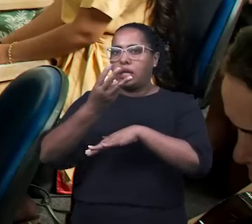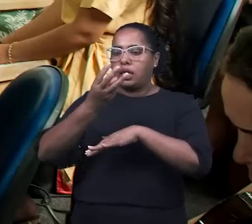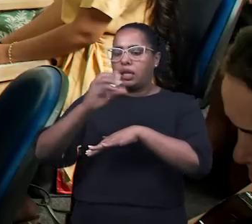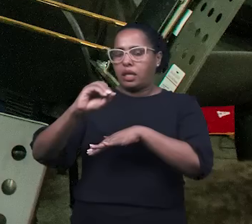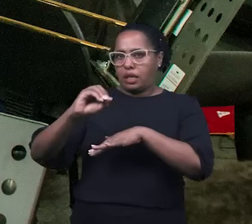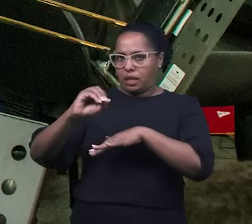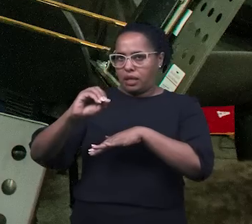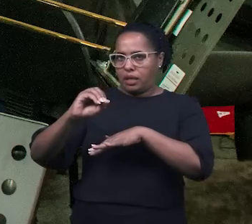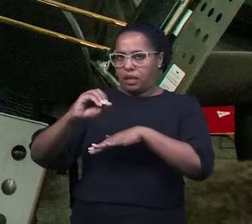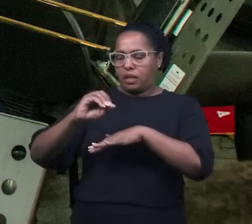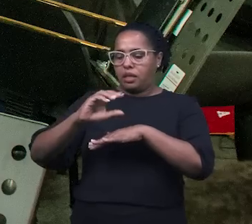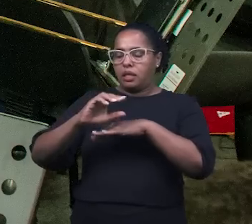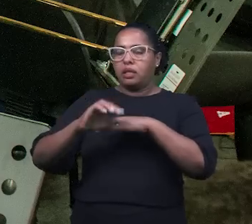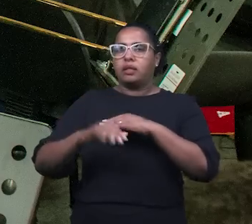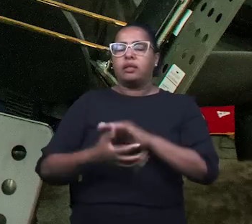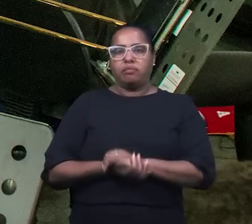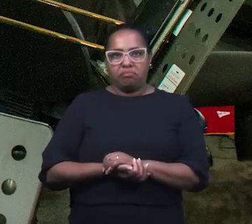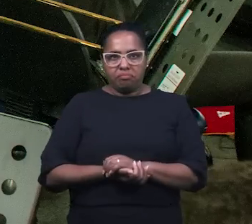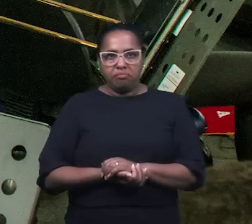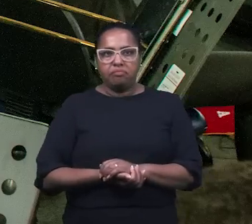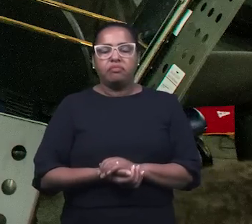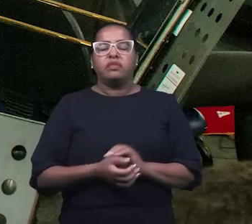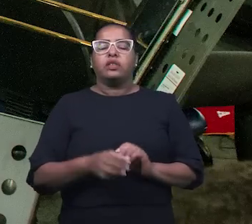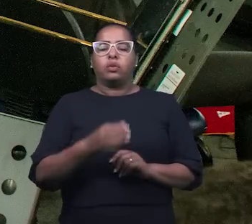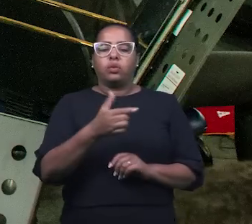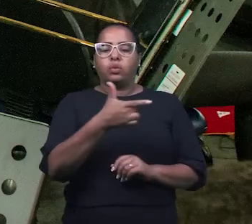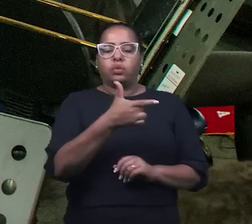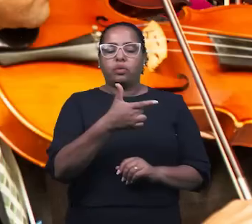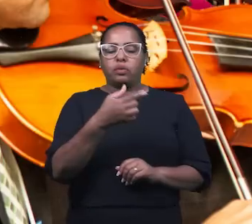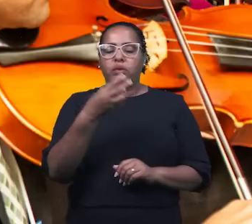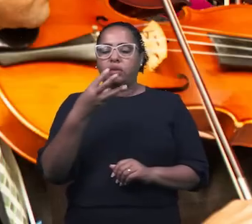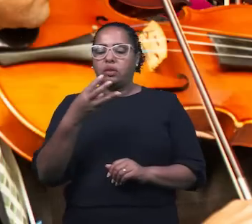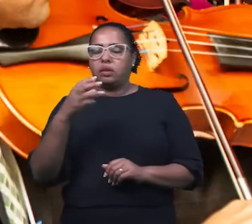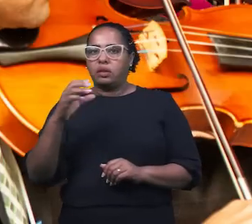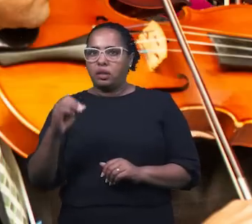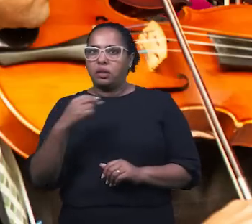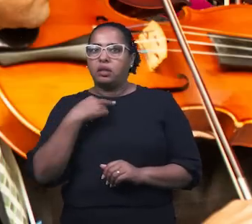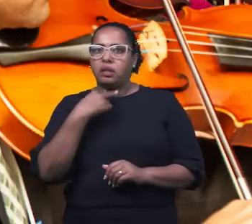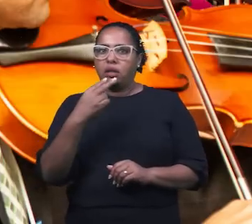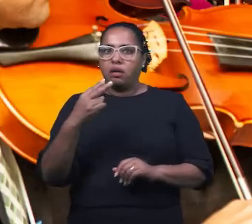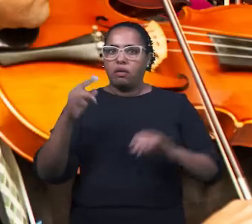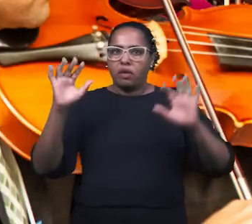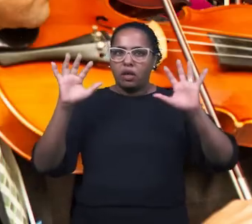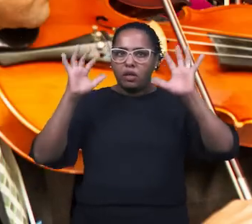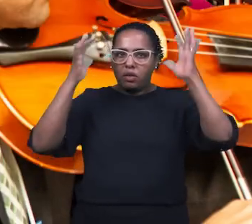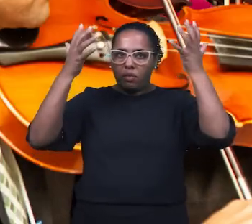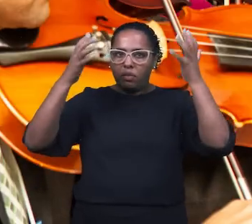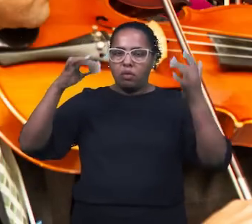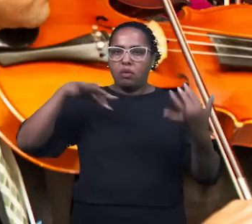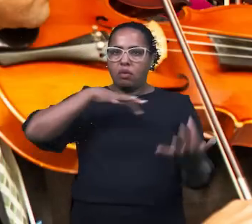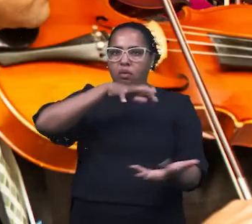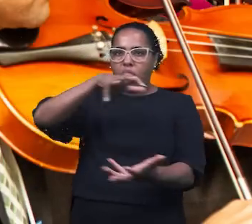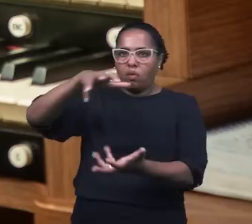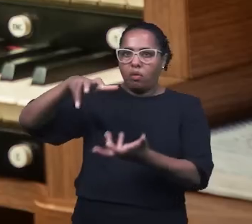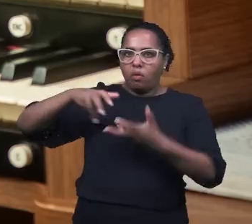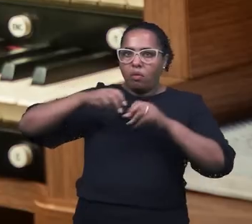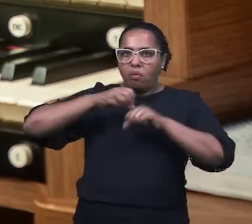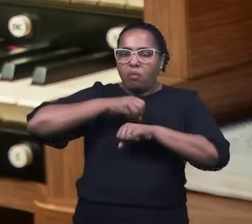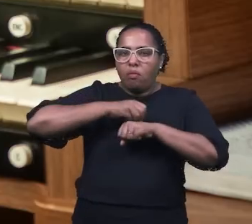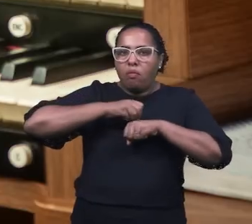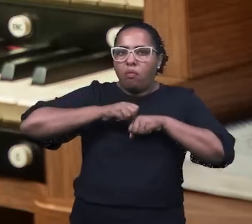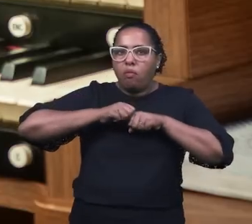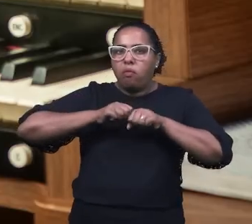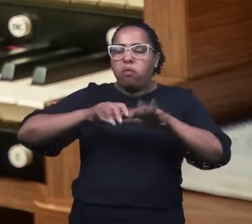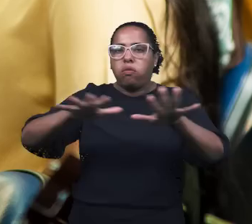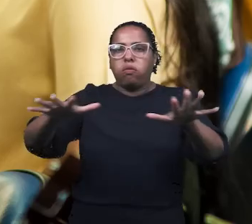30 vozes. Então, 230 vozes Isso. nesse contexto de um evento que foi um evento transmitido para o mundo inteiro. Uma